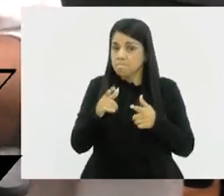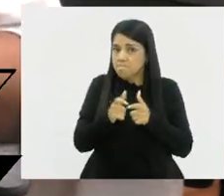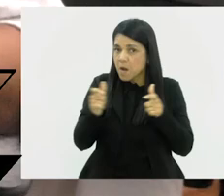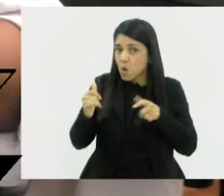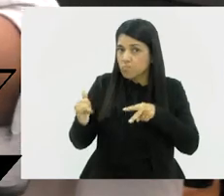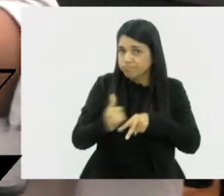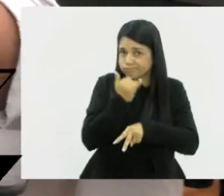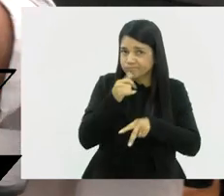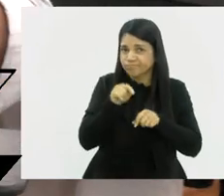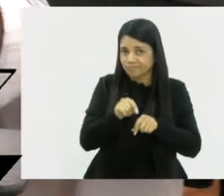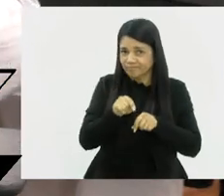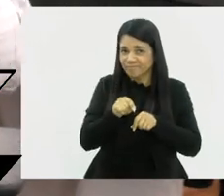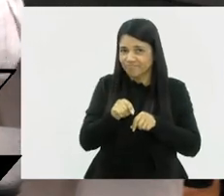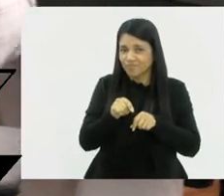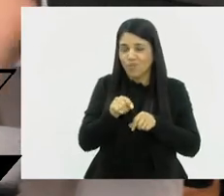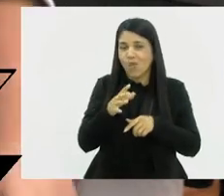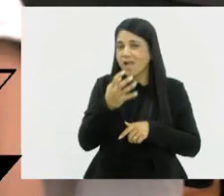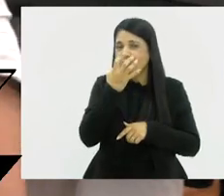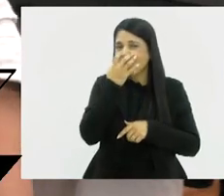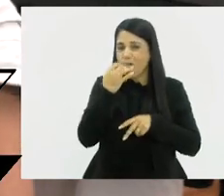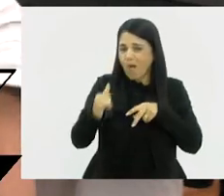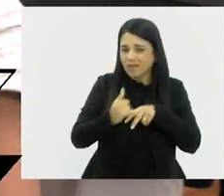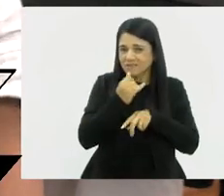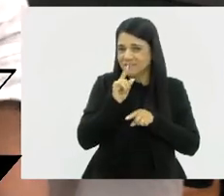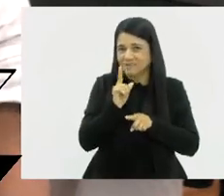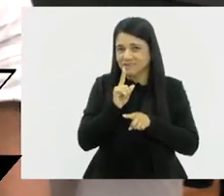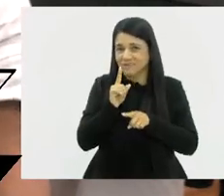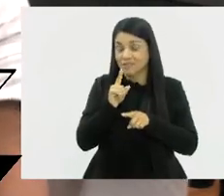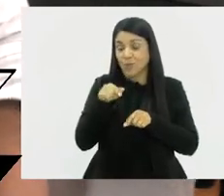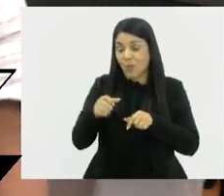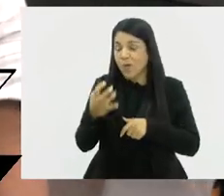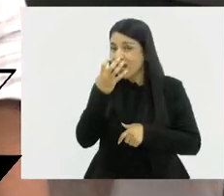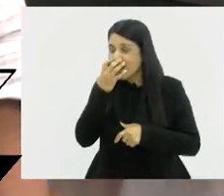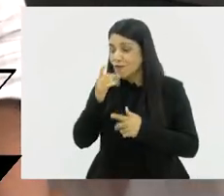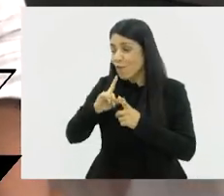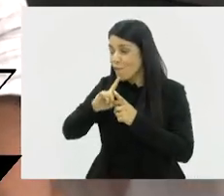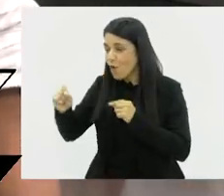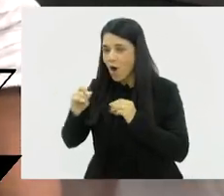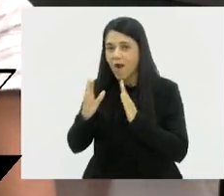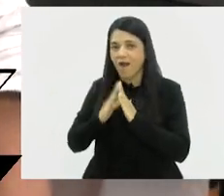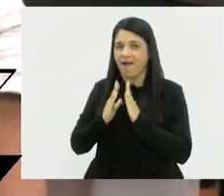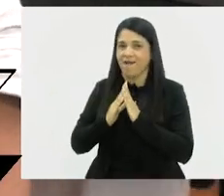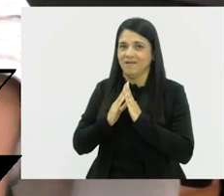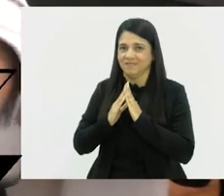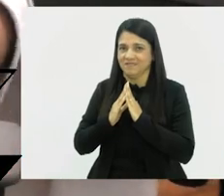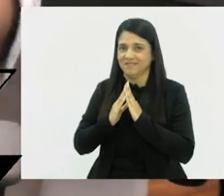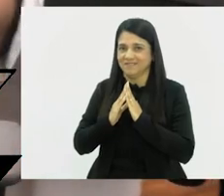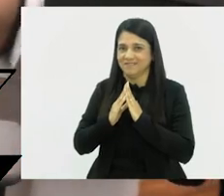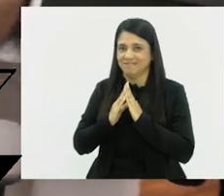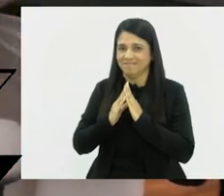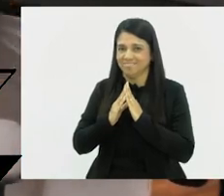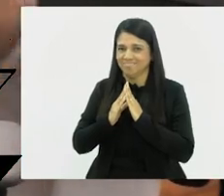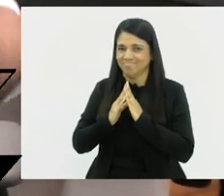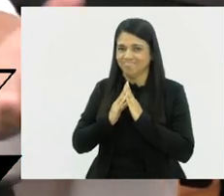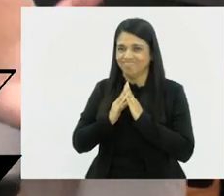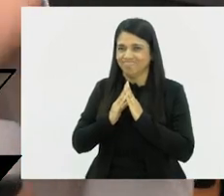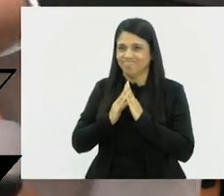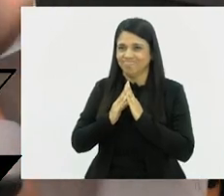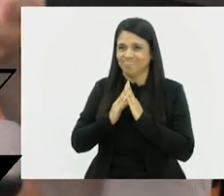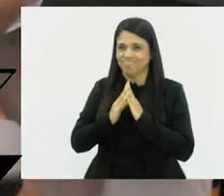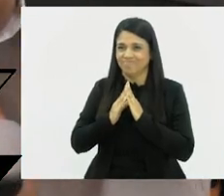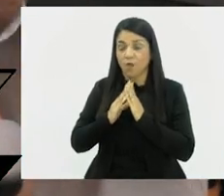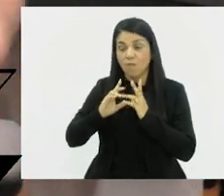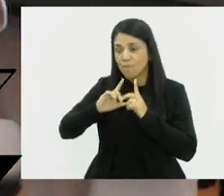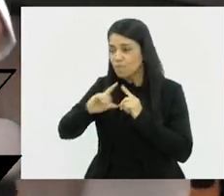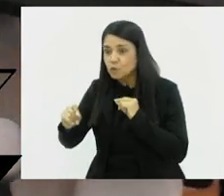não são cães usando focinheira ou cães na coleira. São cães que fogem de casa. Entendeu? São cães que realmente